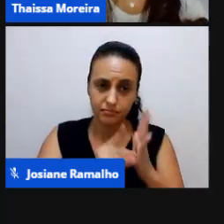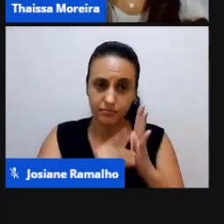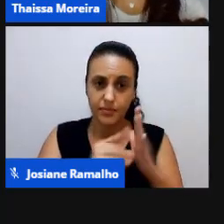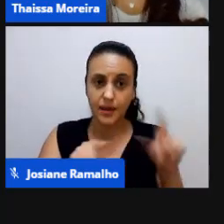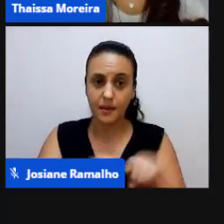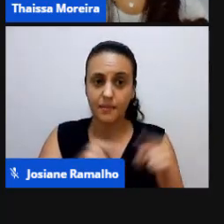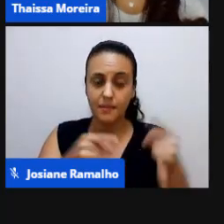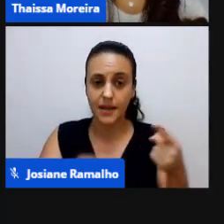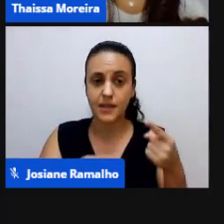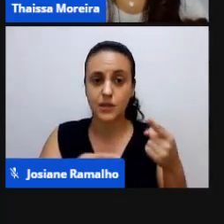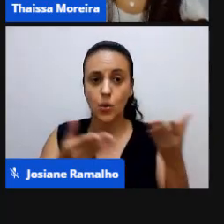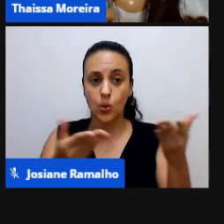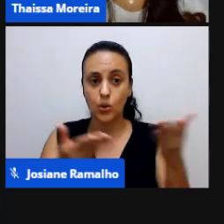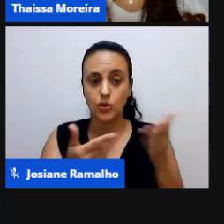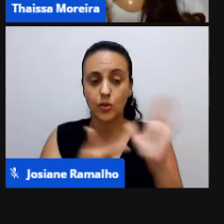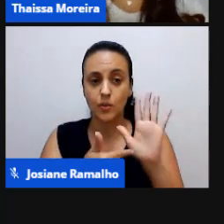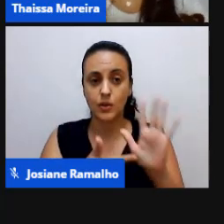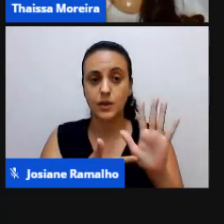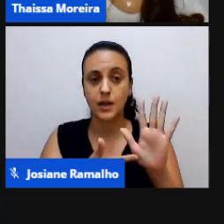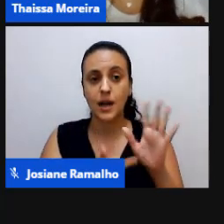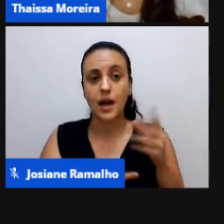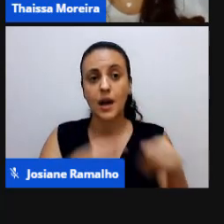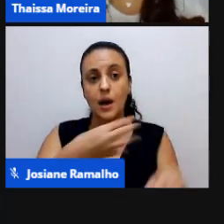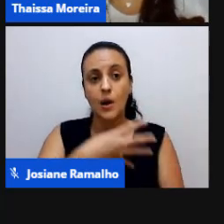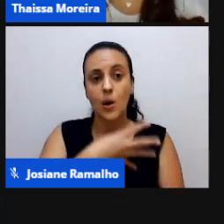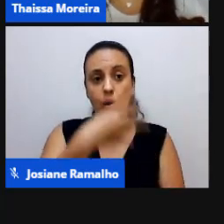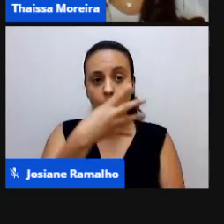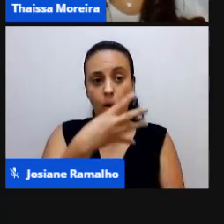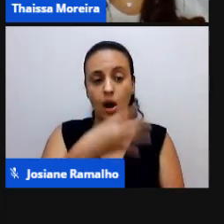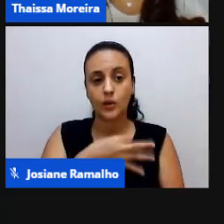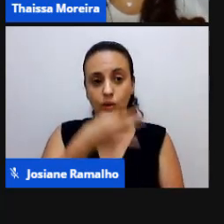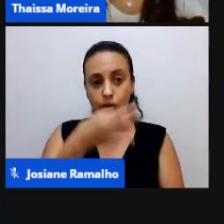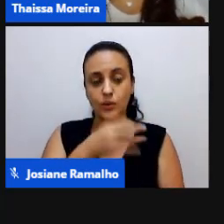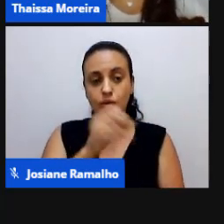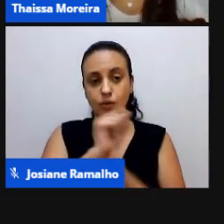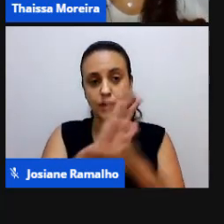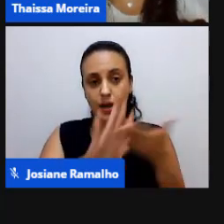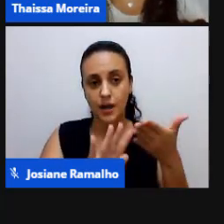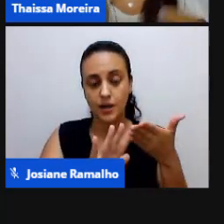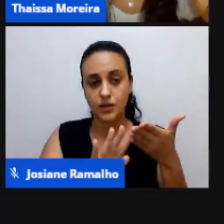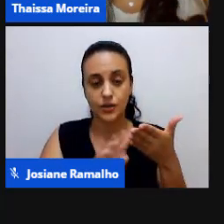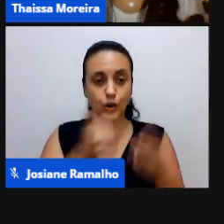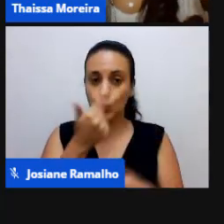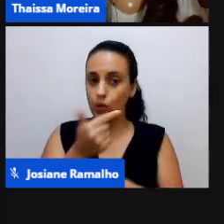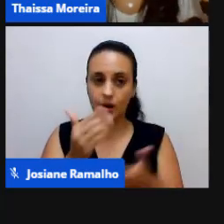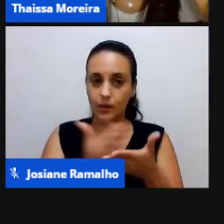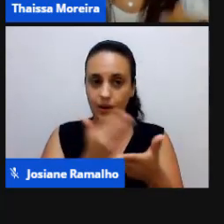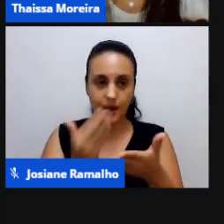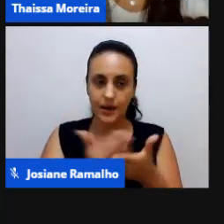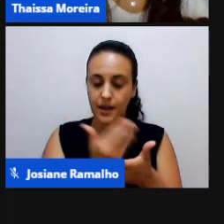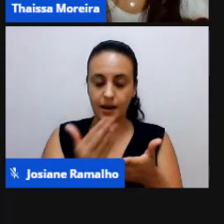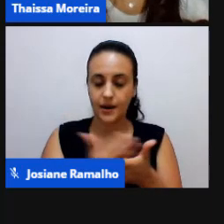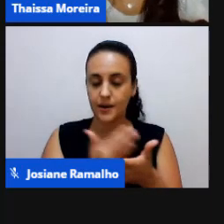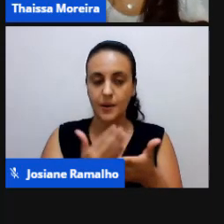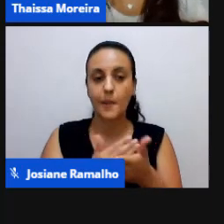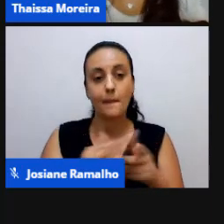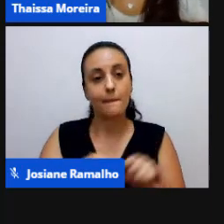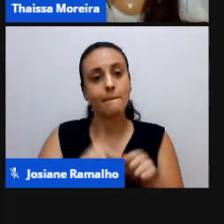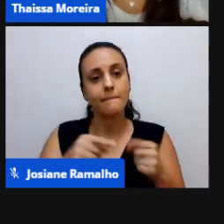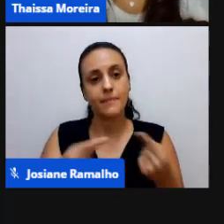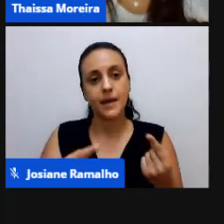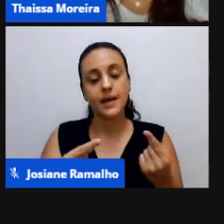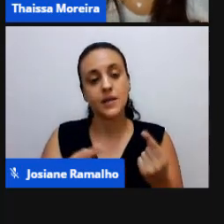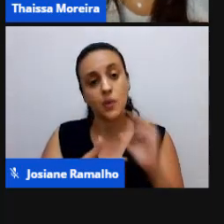4 sugestões de atividades que não estão lá no caderno, né, nem no gabarito, mas que gostaríamos